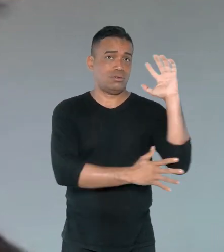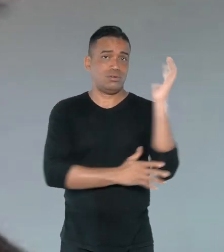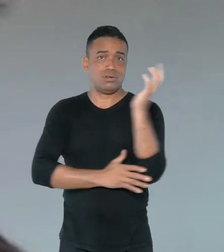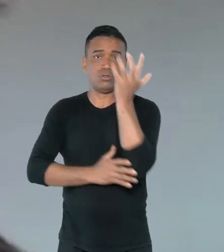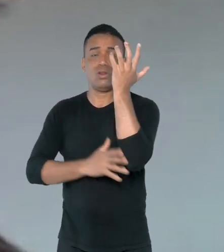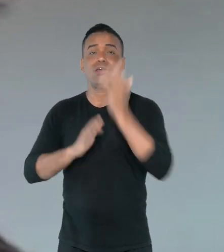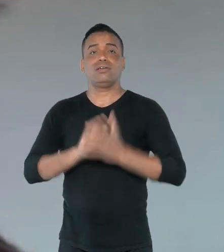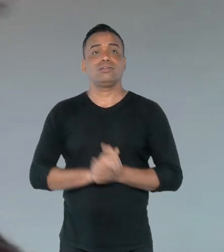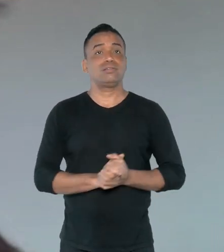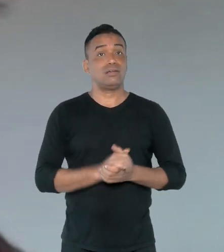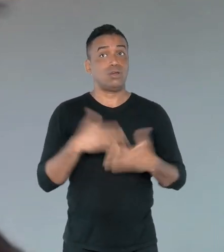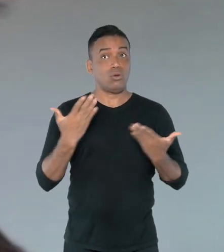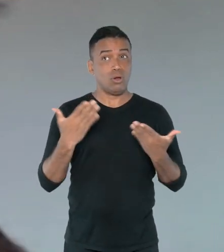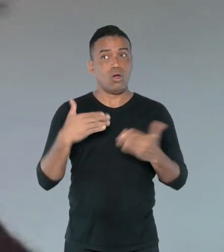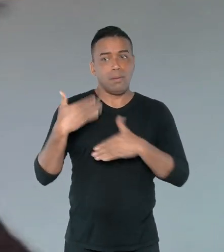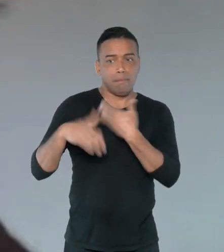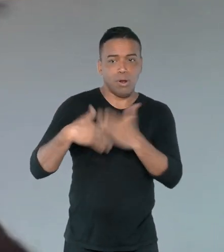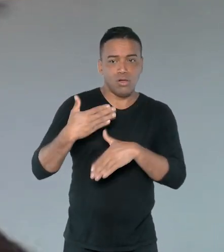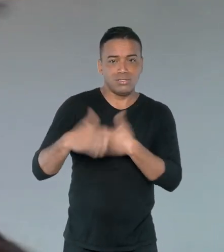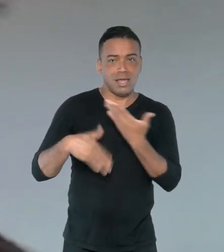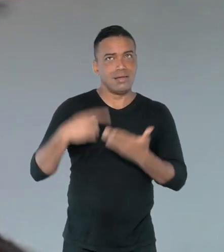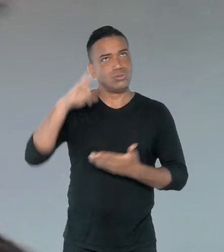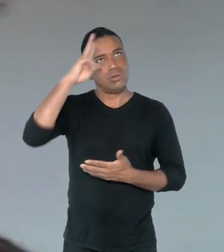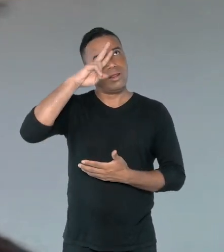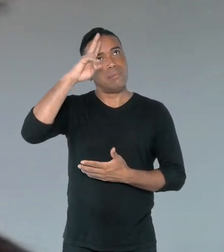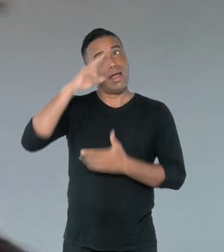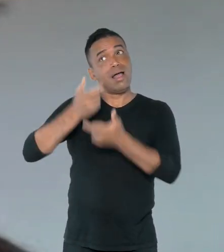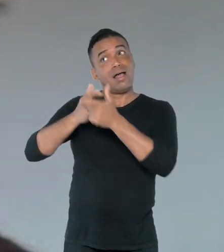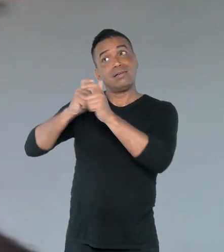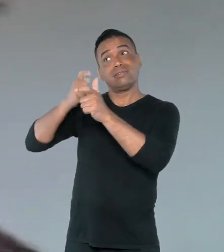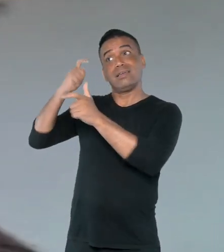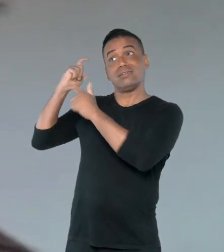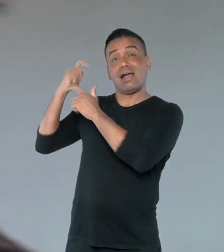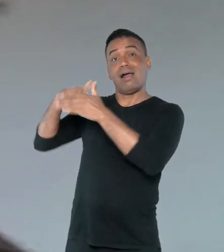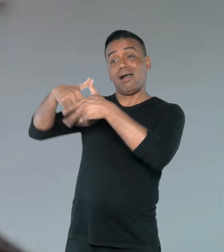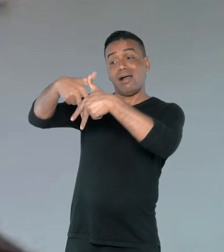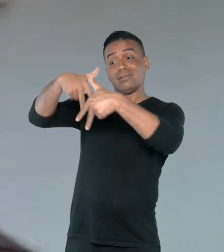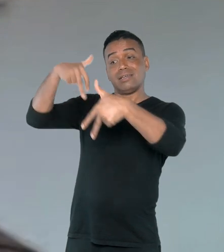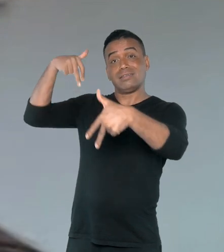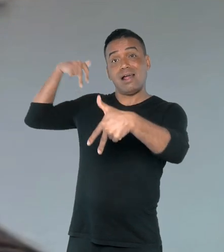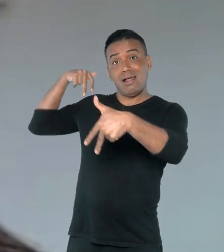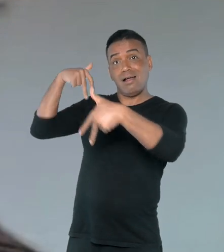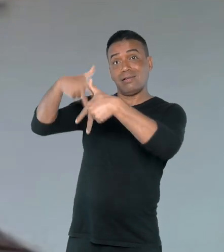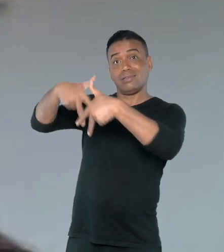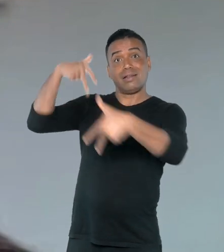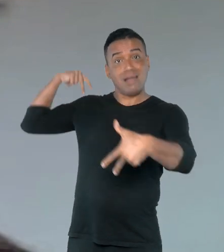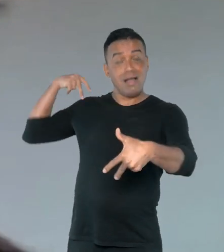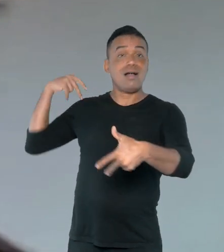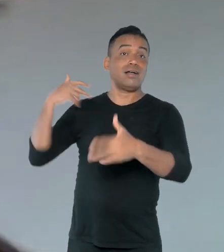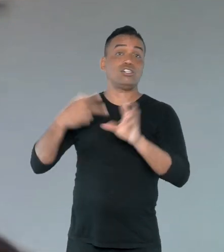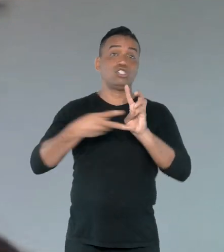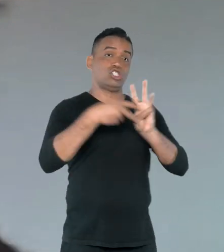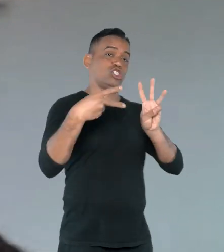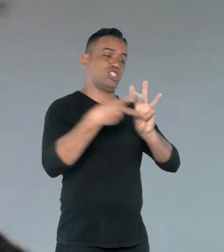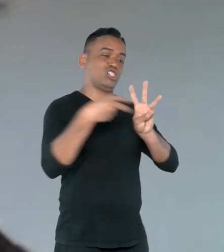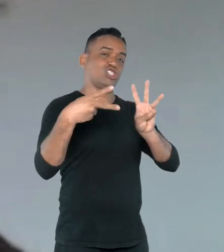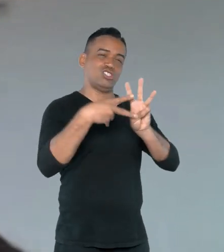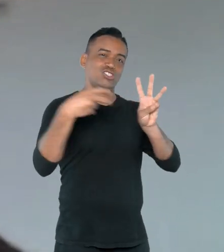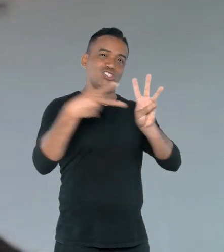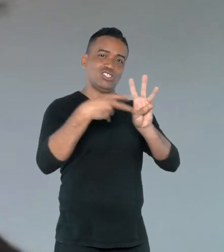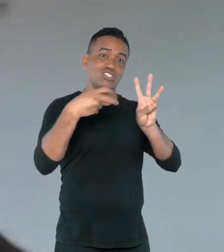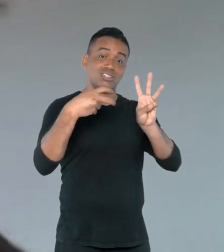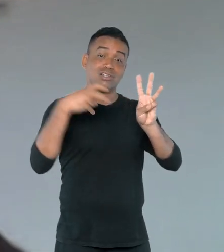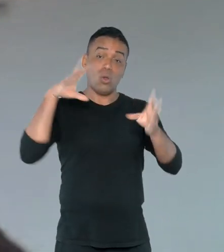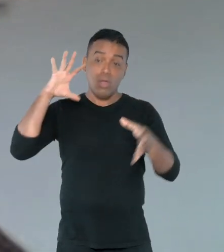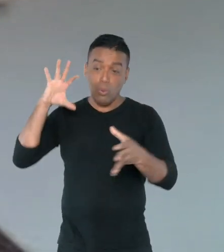num processo de retomada da minha ancestralidade indígena, né? Então, eu tenho essa conexão